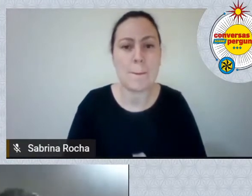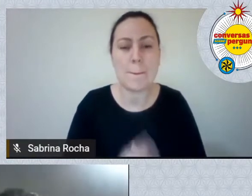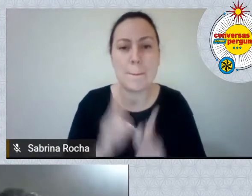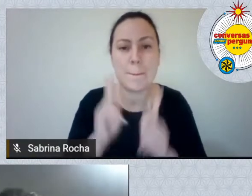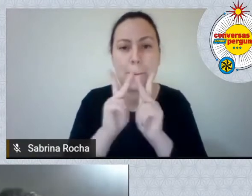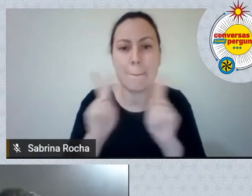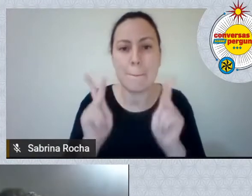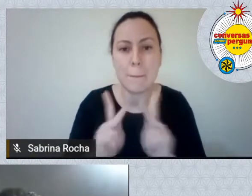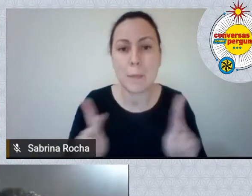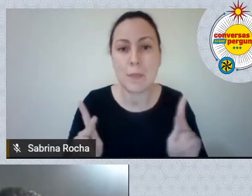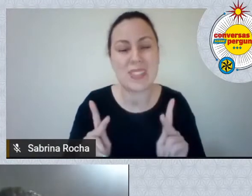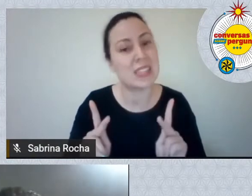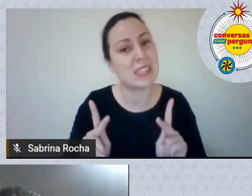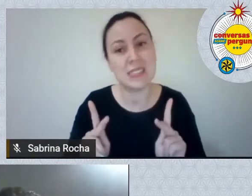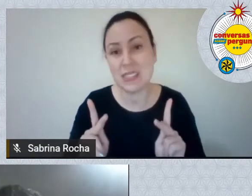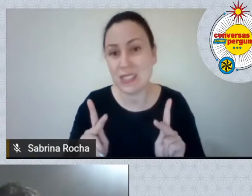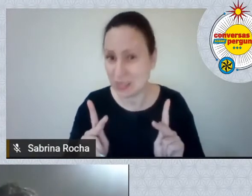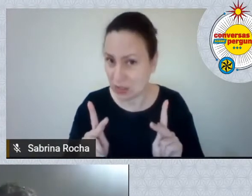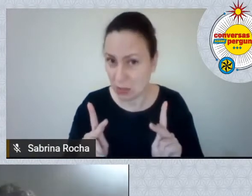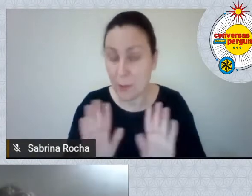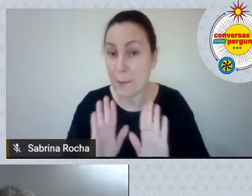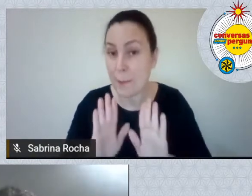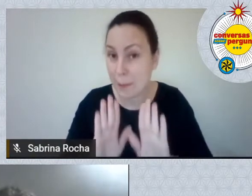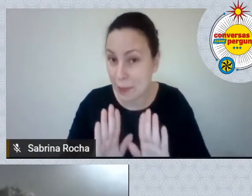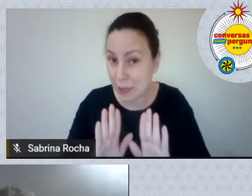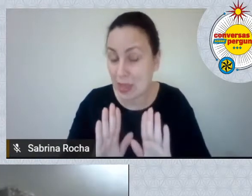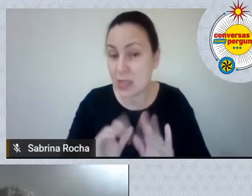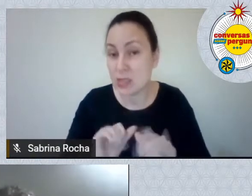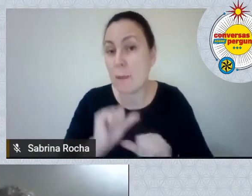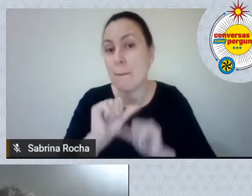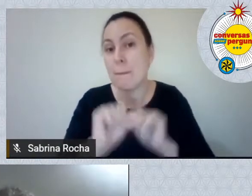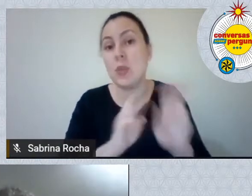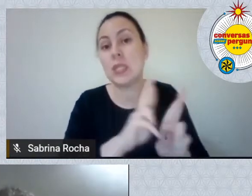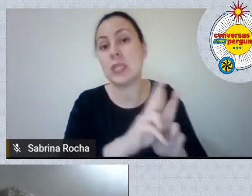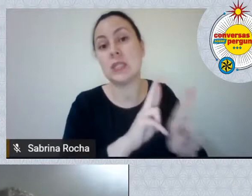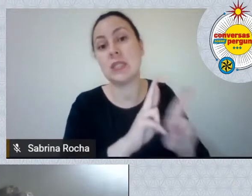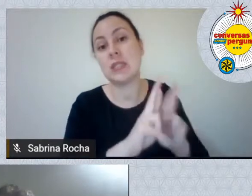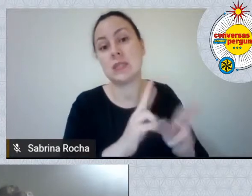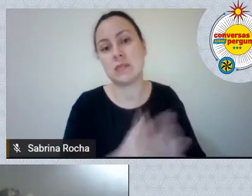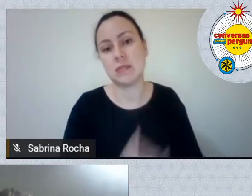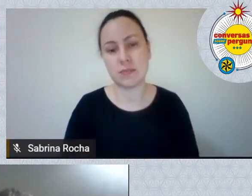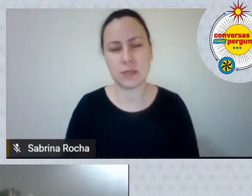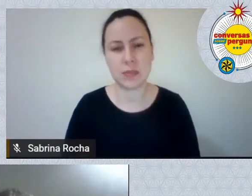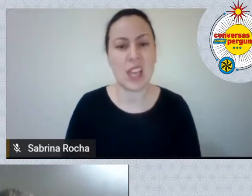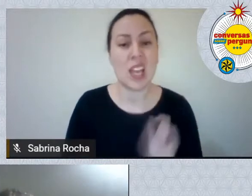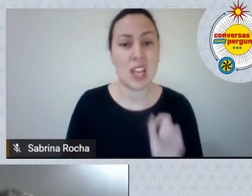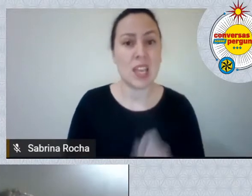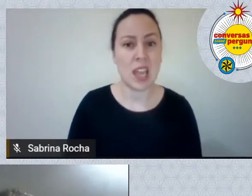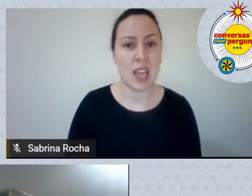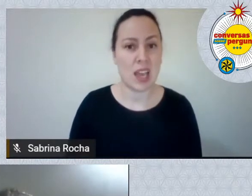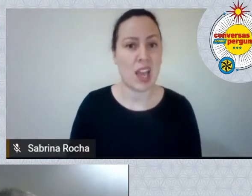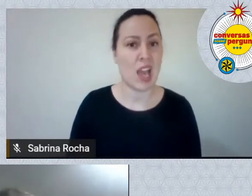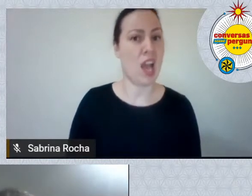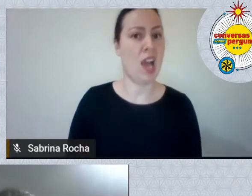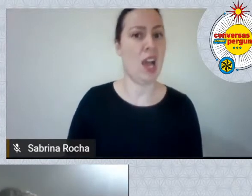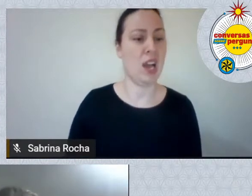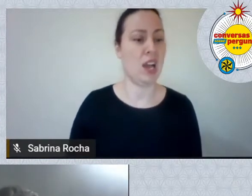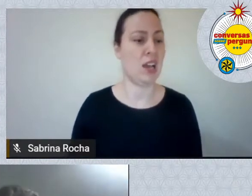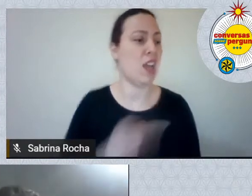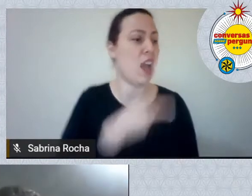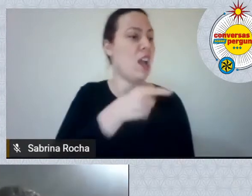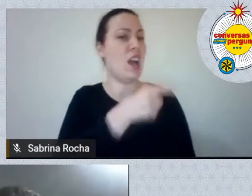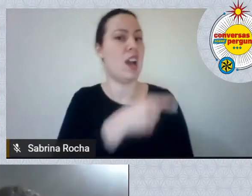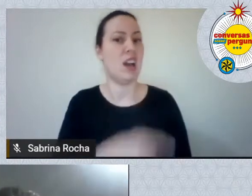relações. Né? Quem é que está realmente disposto a bancar o valentão, o pode tudo, numa situação